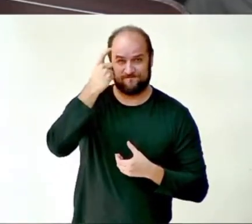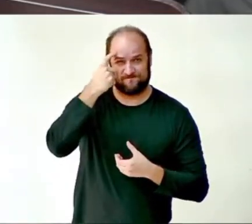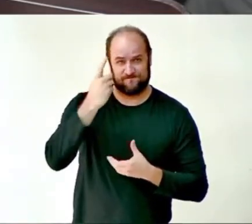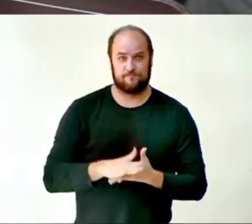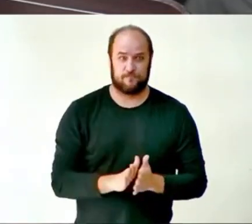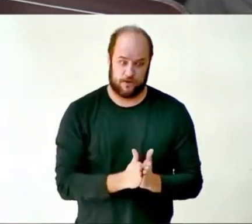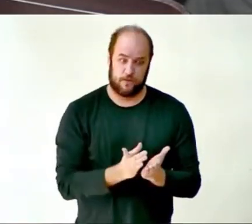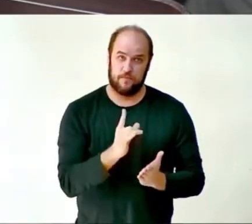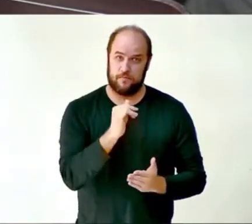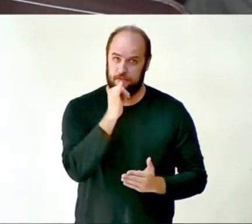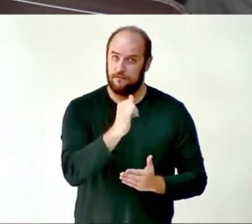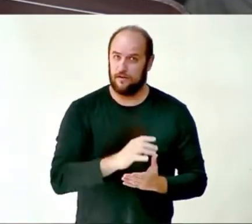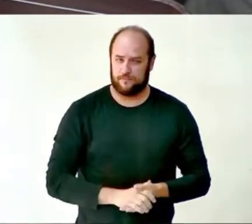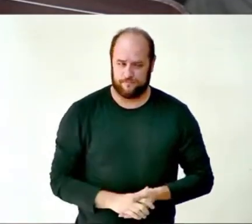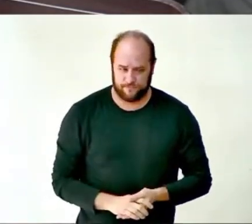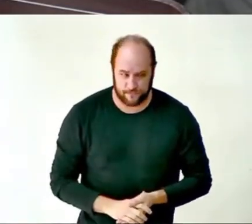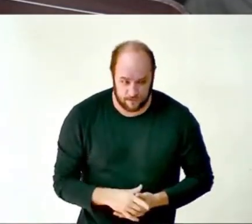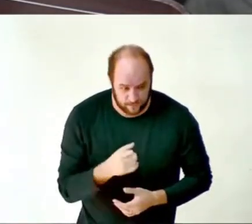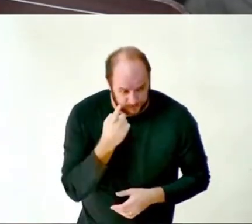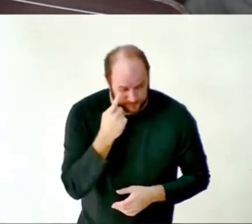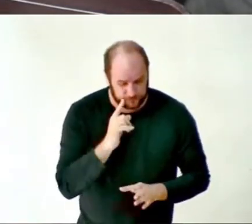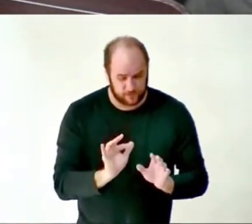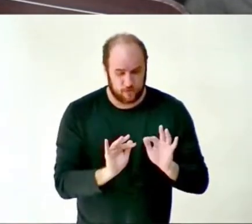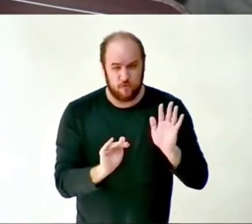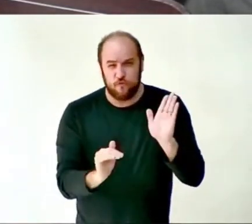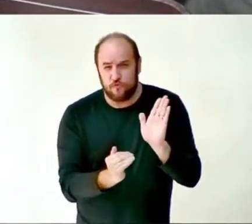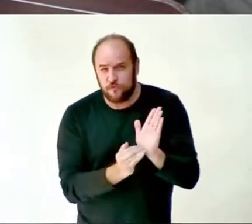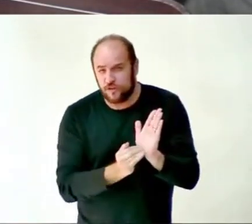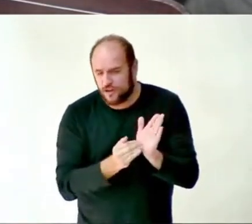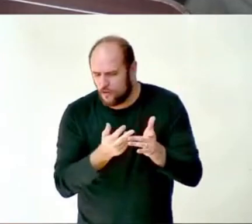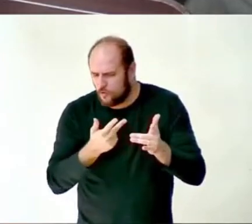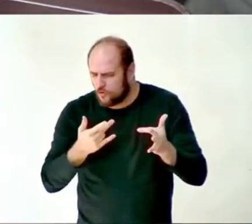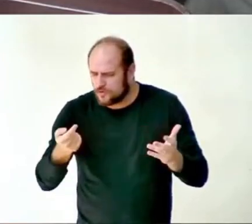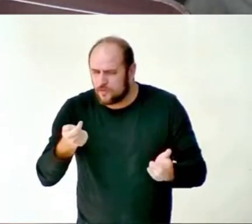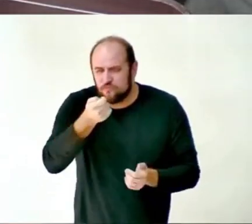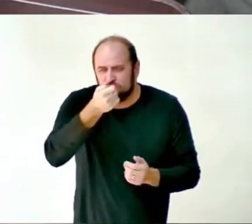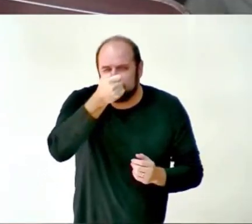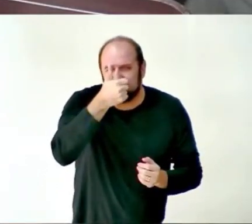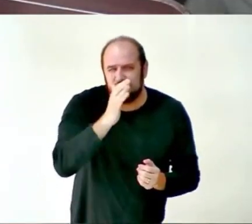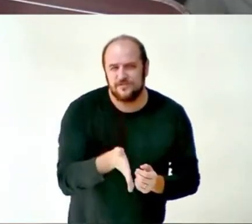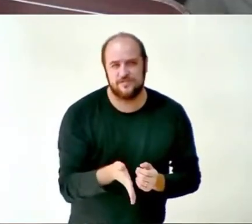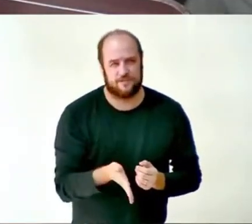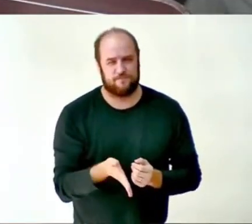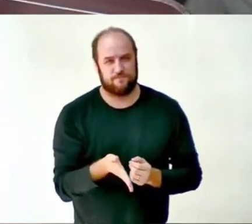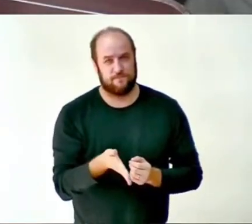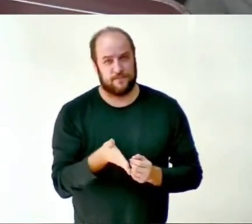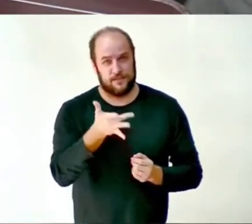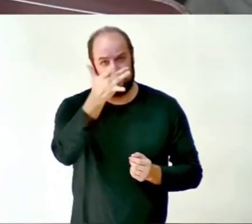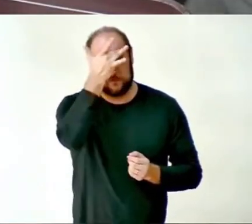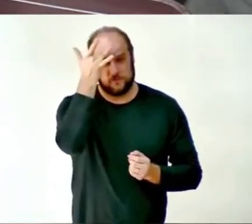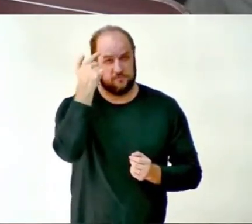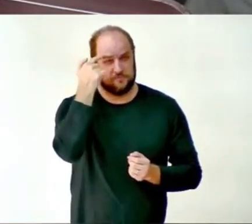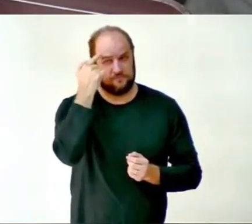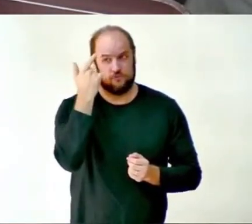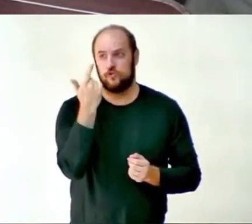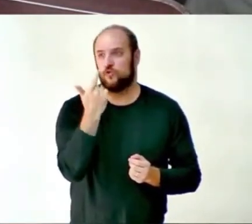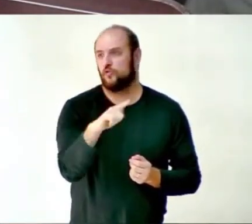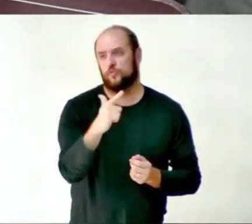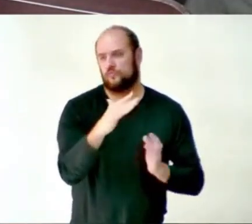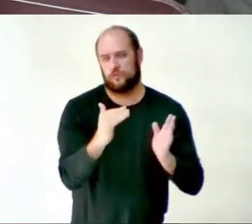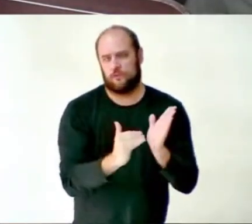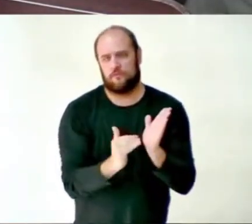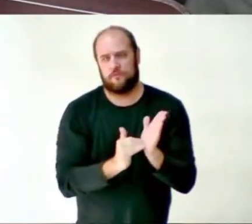no texto. Ora, o fim de todas as coisas está próximo. Para quem não acha que há um fim, para quem